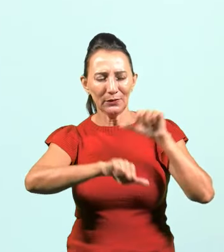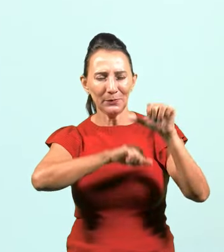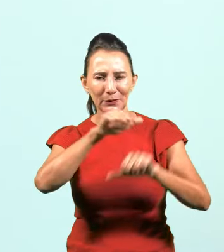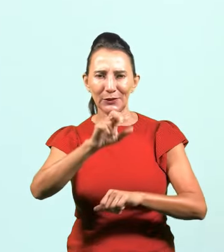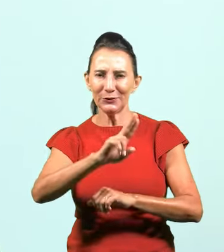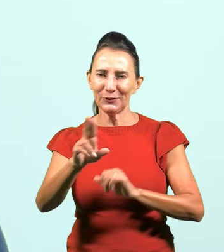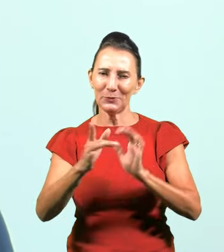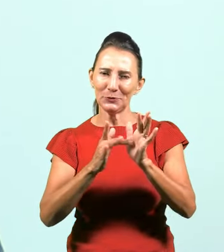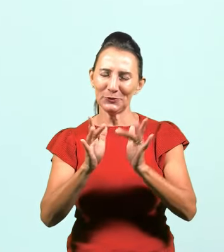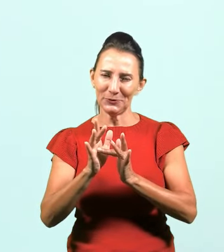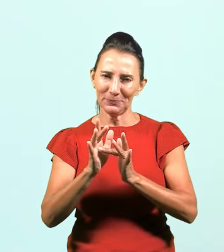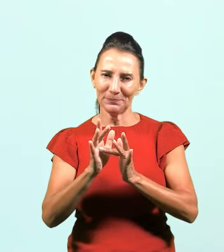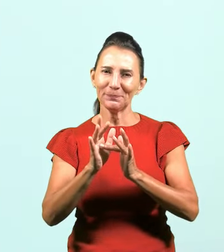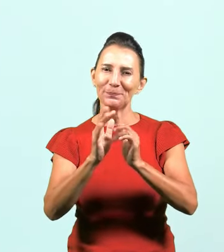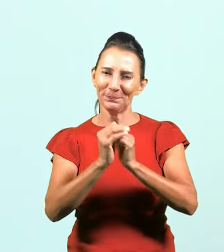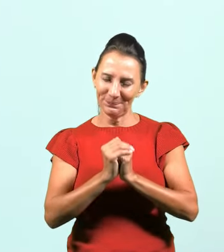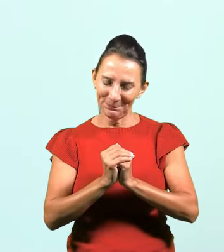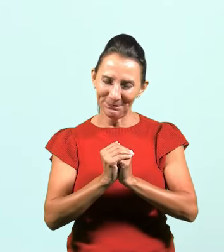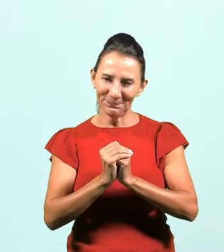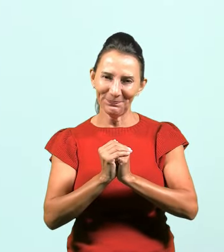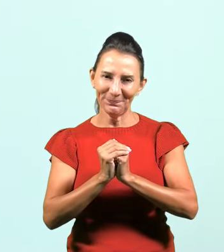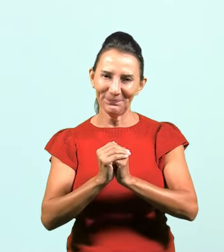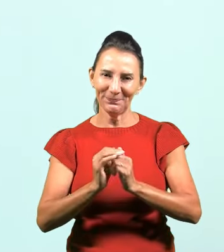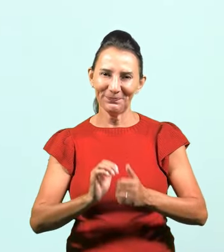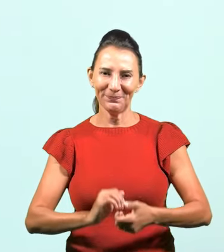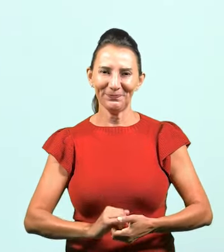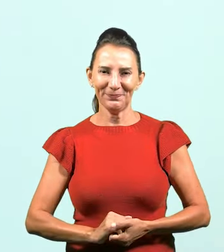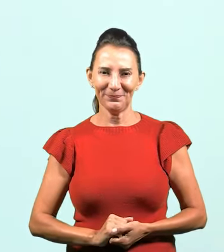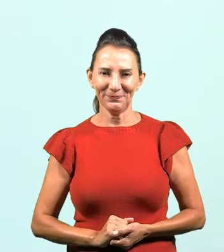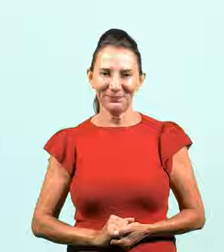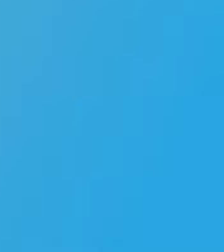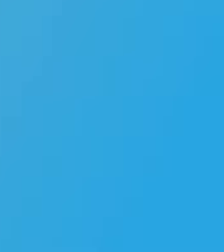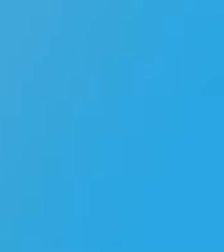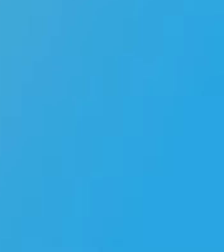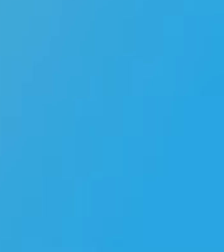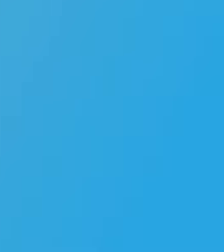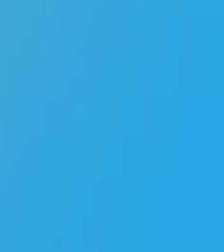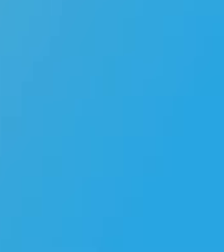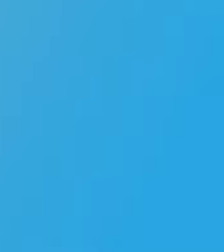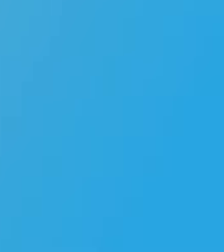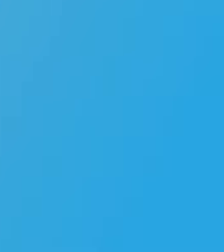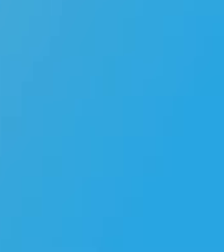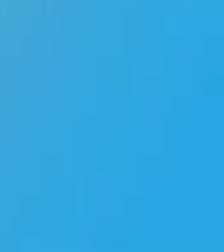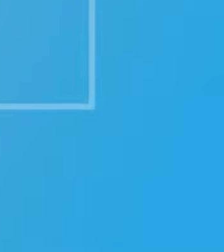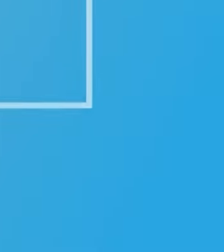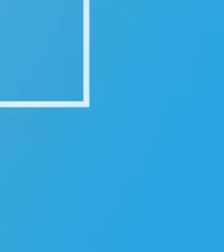quebrantamento e com a Tua vontade. Em nome de Jesus. Amém. Música.